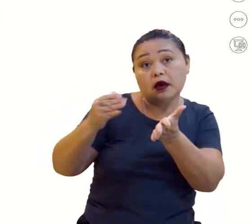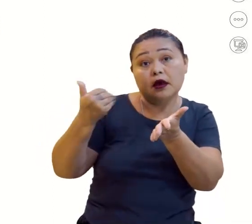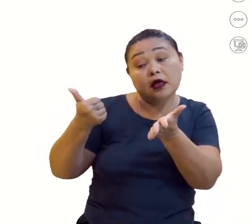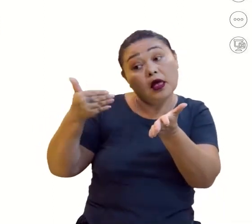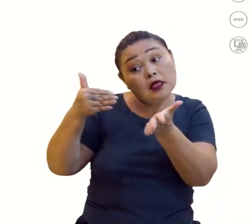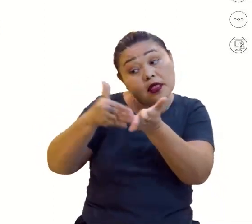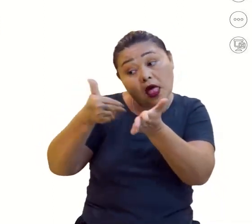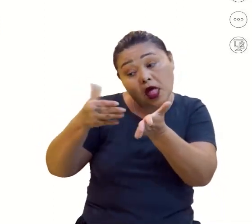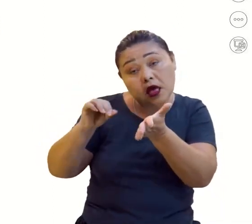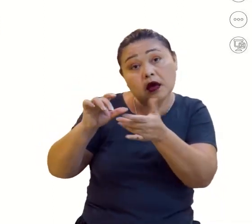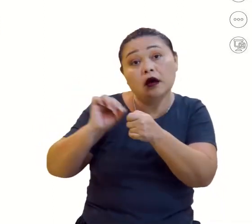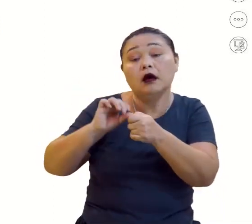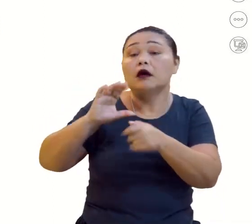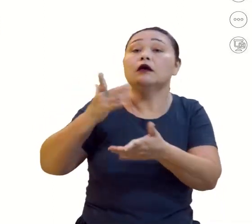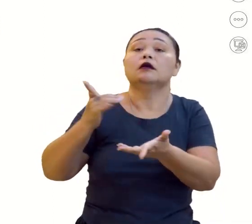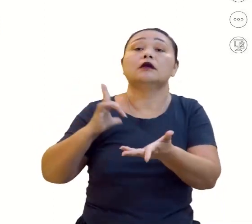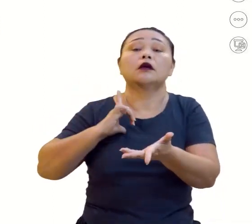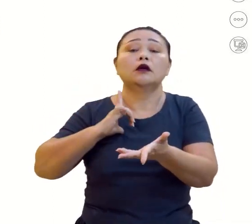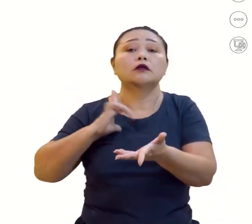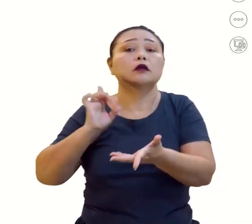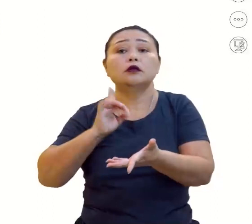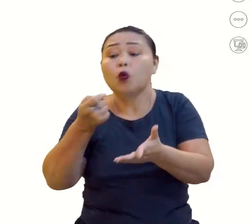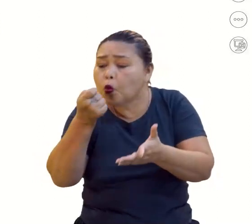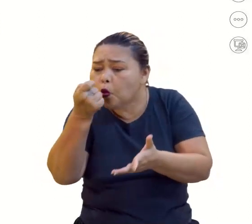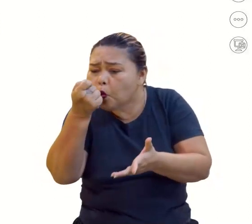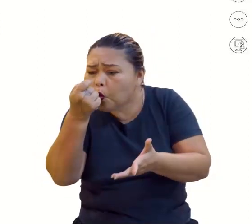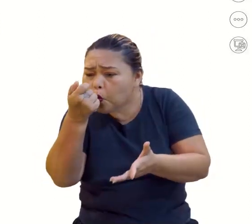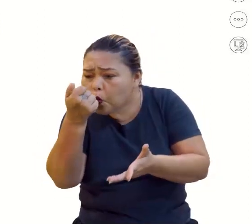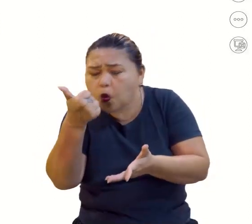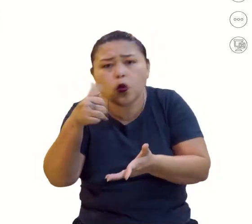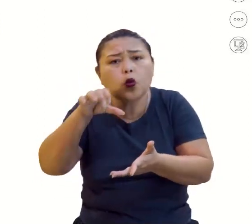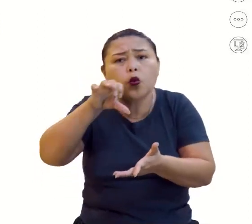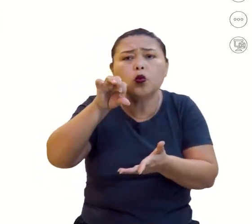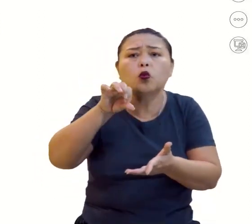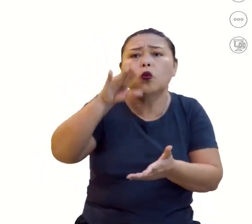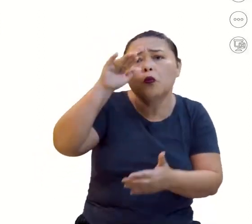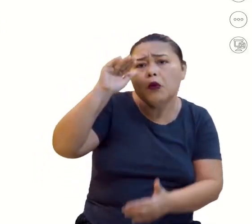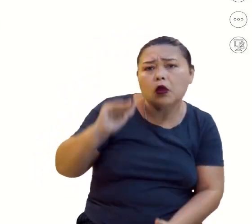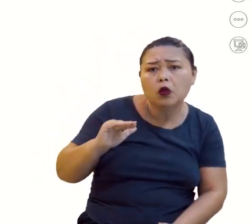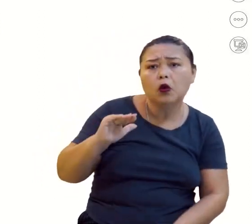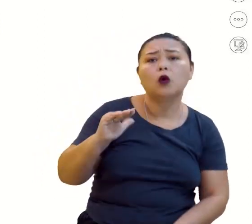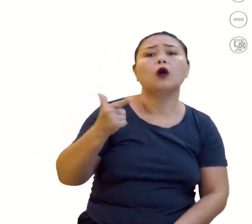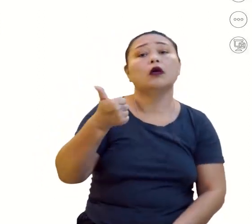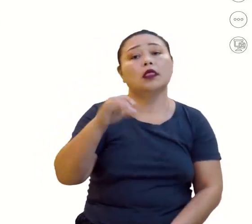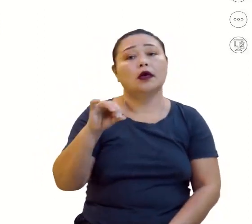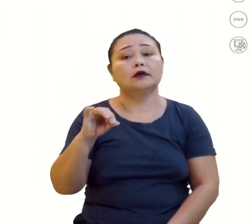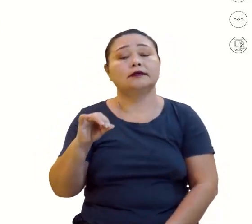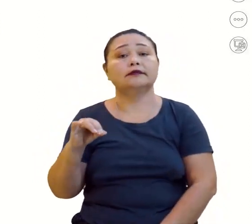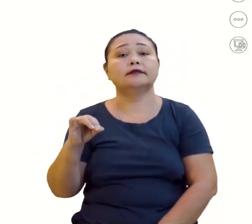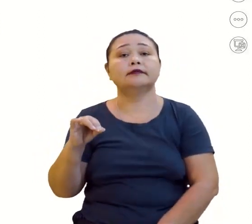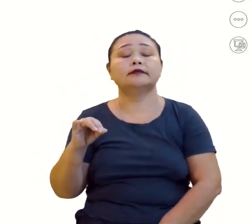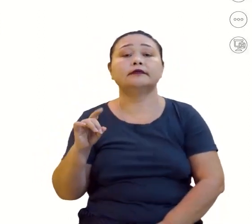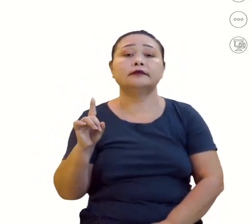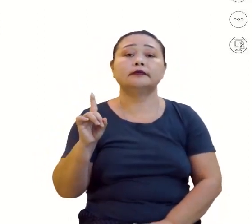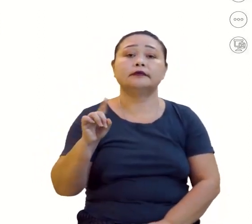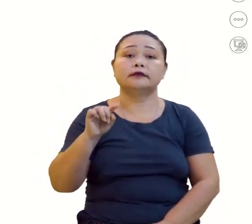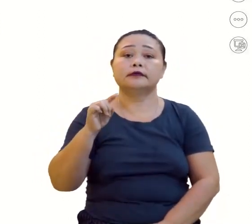10, 9,999. Não, nem chega no 10, tem que ficar entre 1 e 10. Menor que 10. Então vai